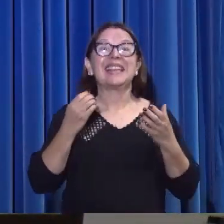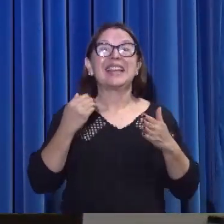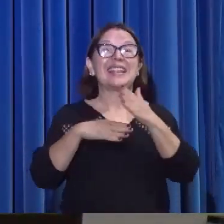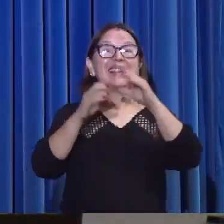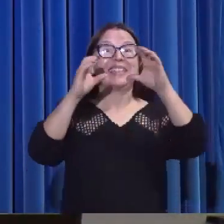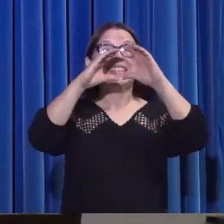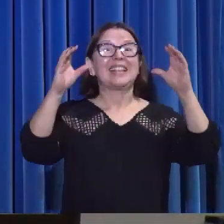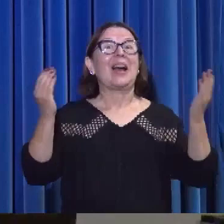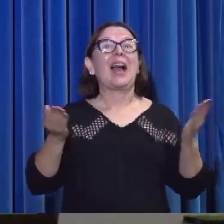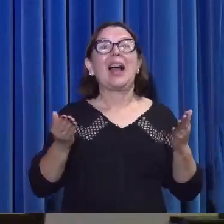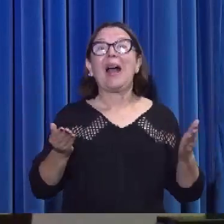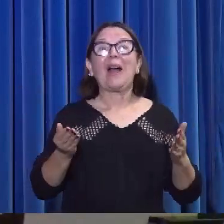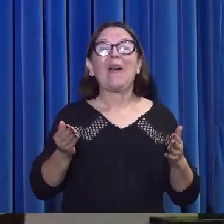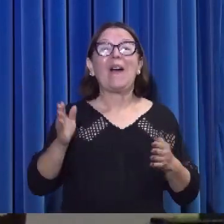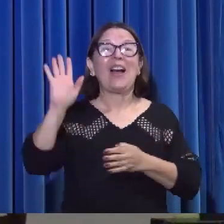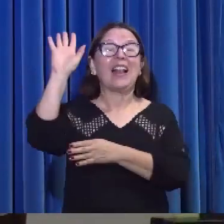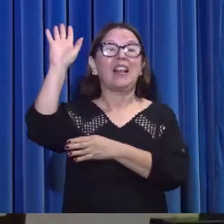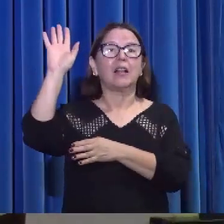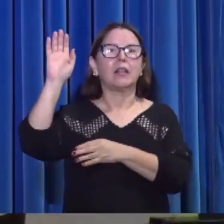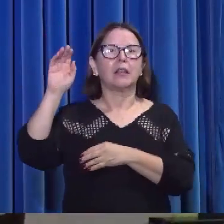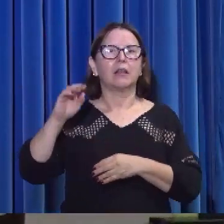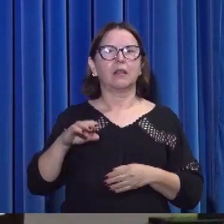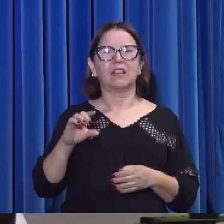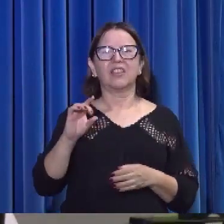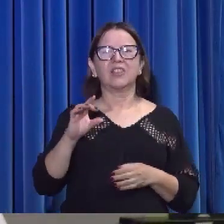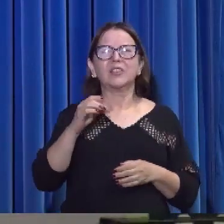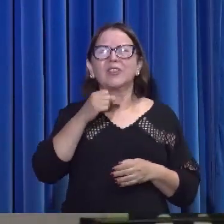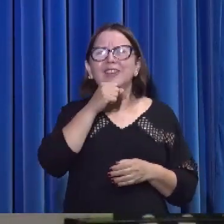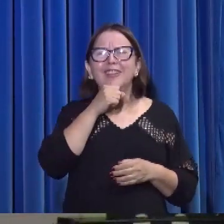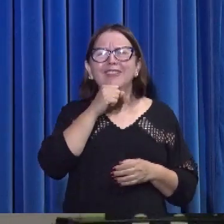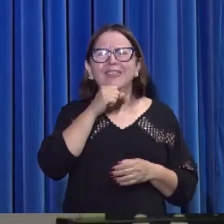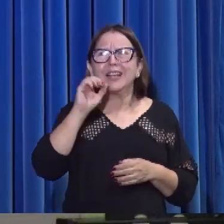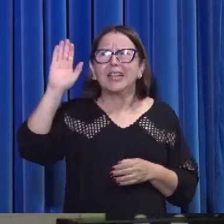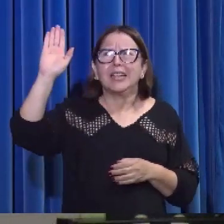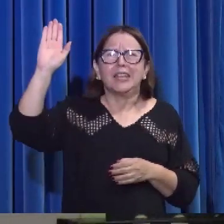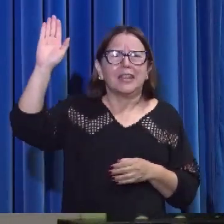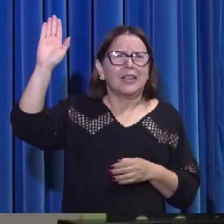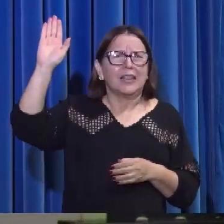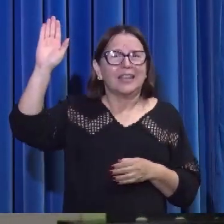só as veinhas ficou com a mãozinha levantada lá.